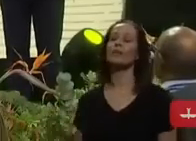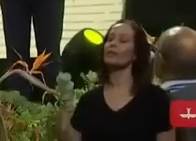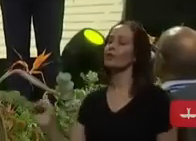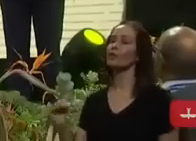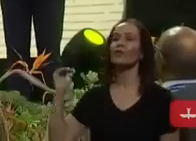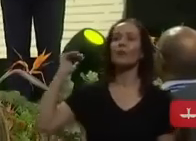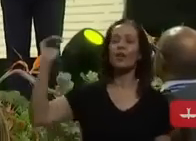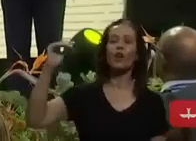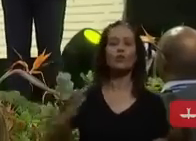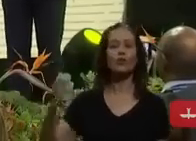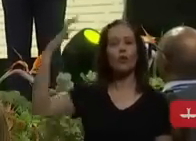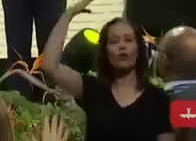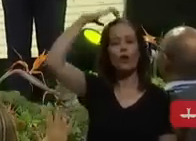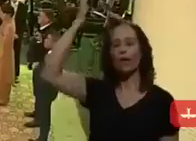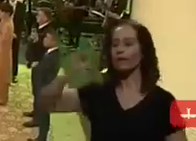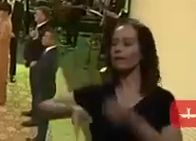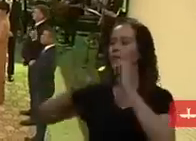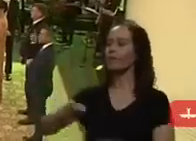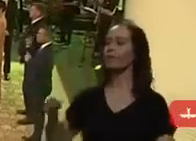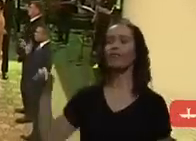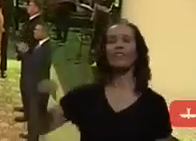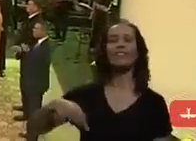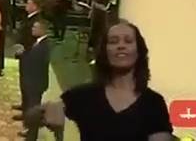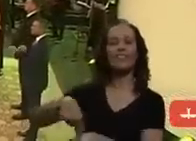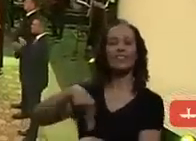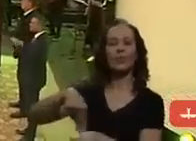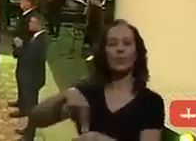maior. É o rei que governa essa nação.